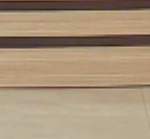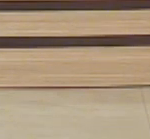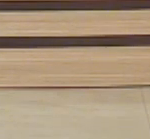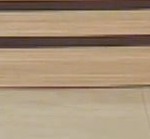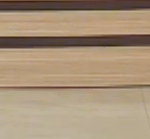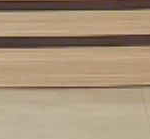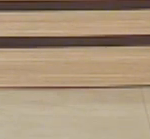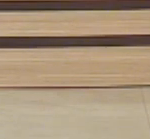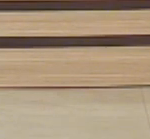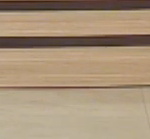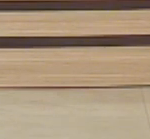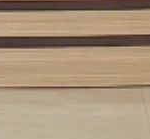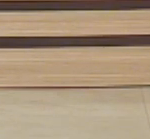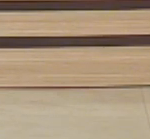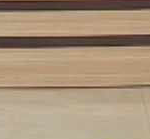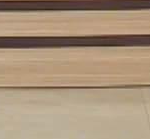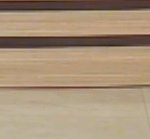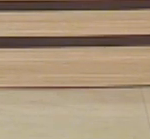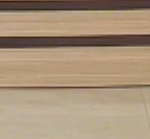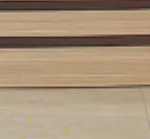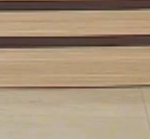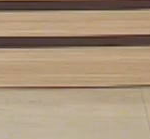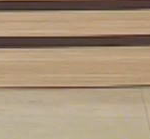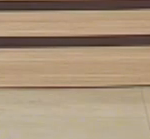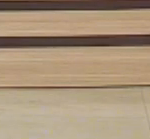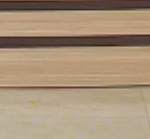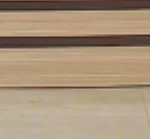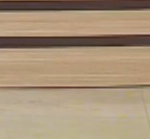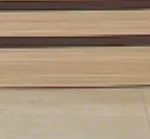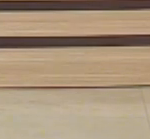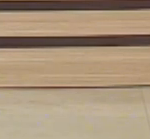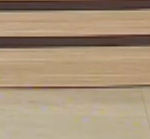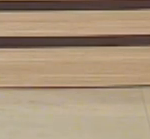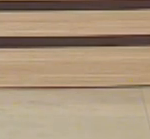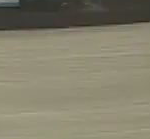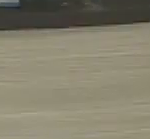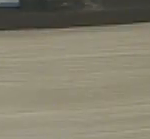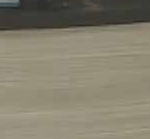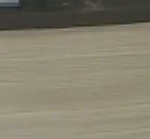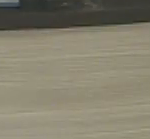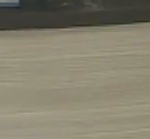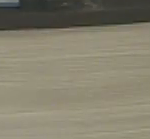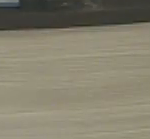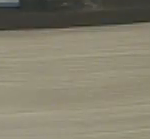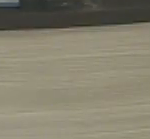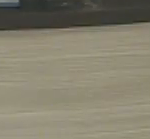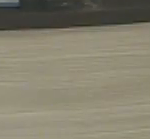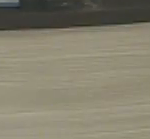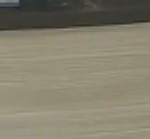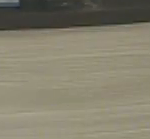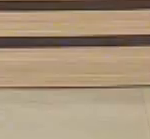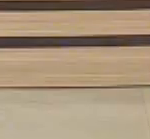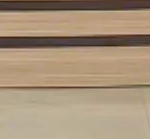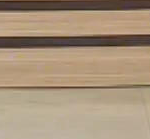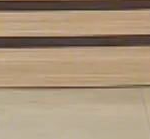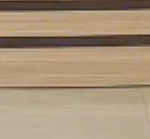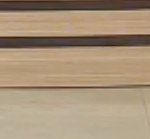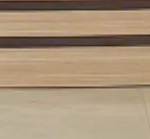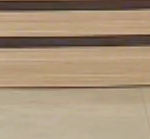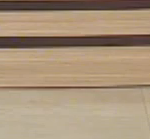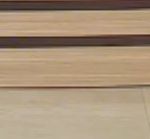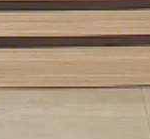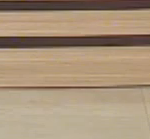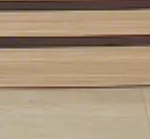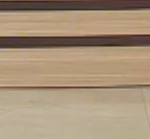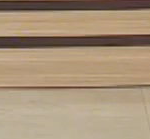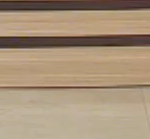Jorge de Freitas. José Couto de Jesus. Presente. José Eduardo Monteiro Júnior. Presente, excelência.